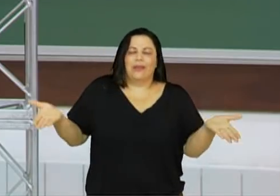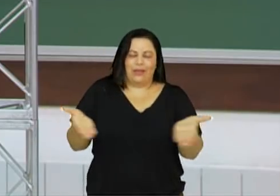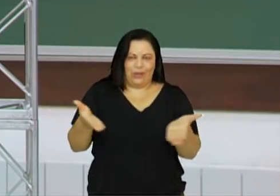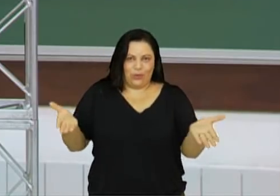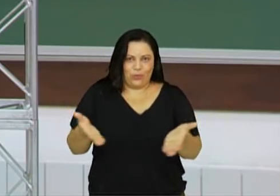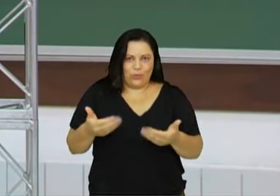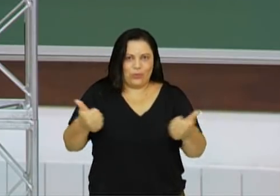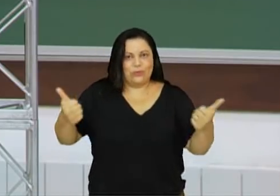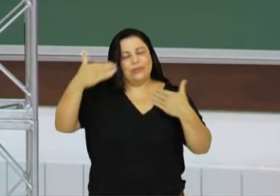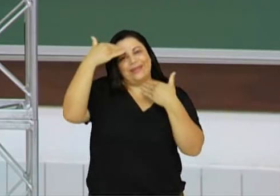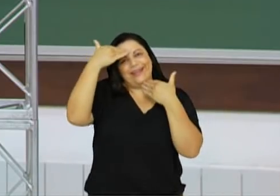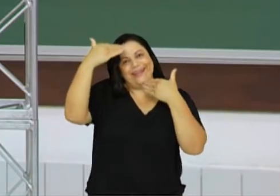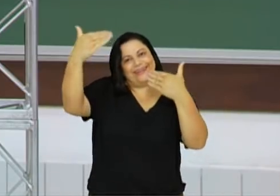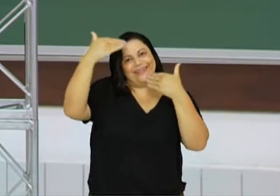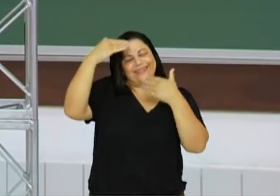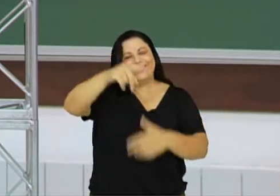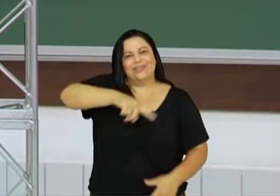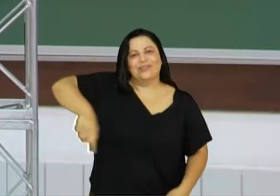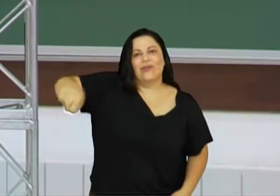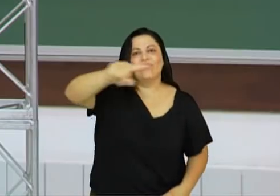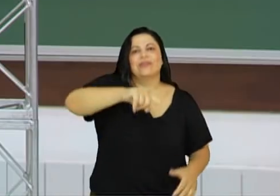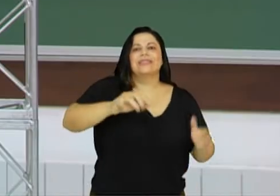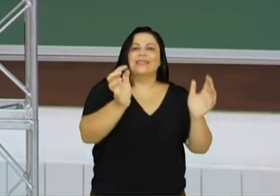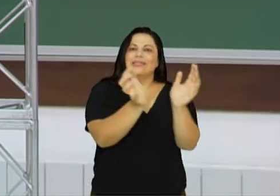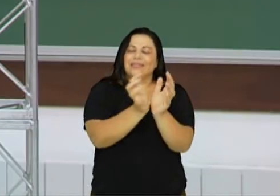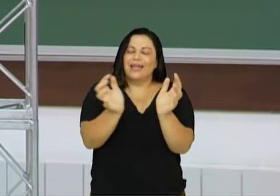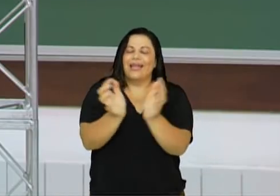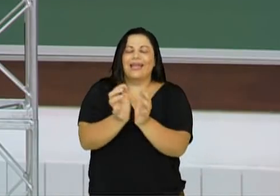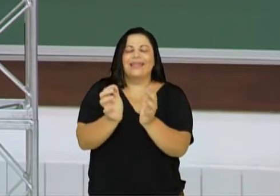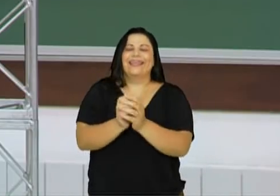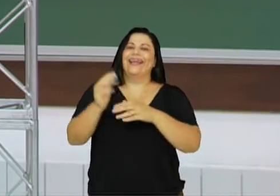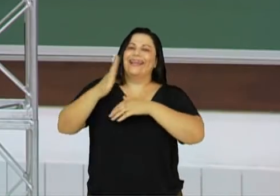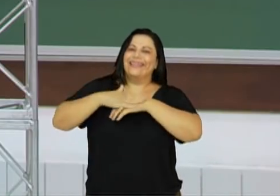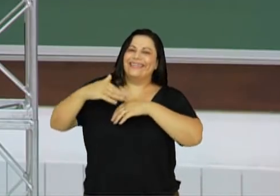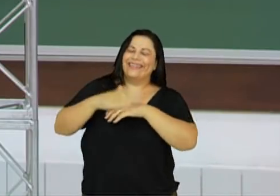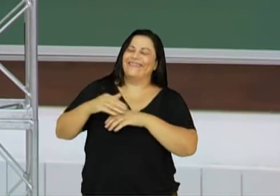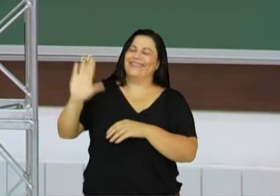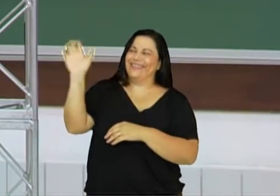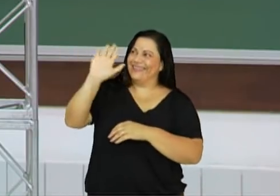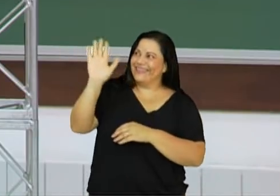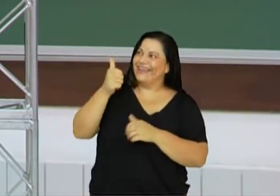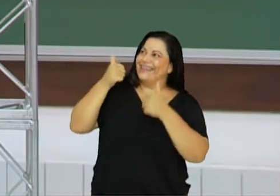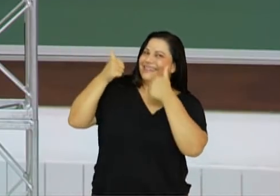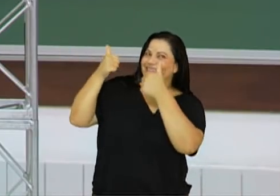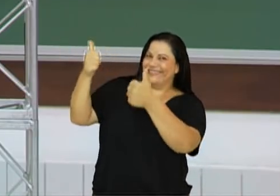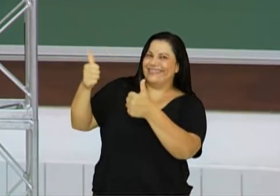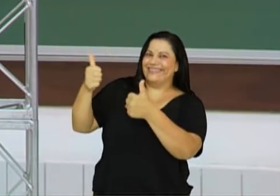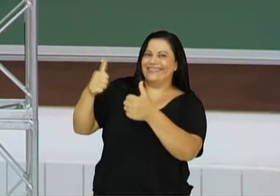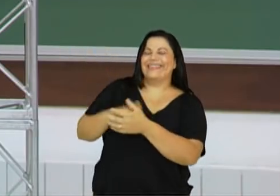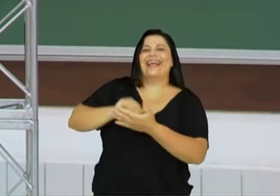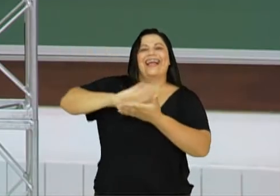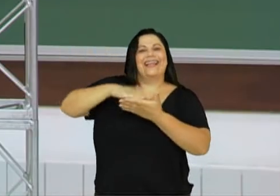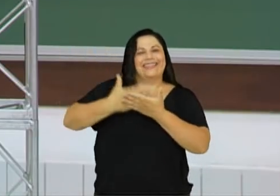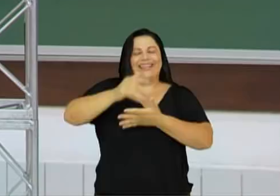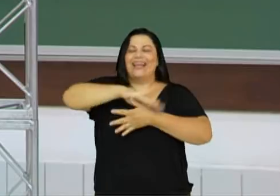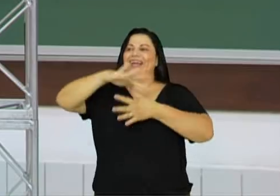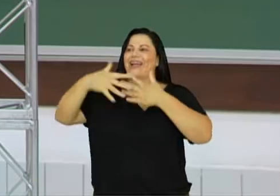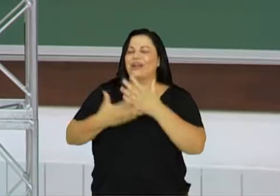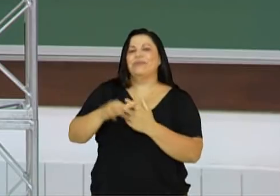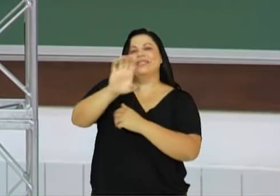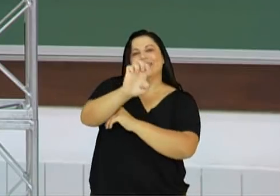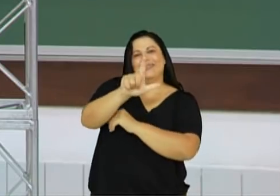gente. Agradeço a vocês, agradeço essa equipe que está aqui, a minha querida amiga Elisângela, que está fazendo o intérprete